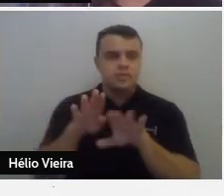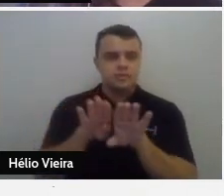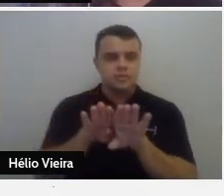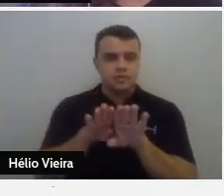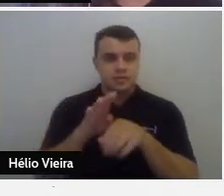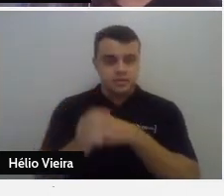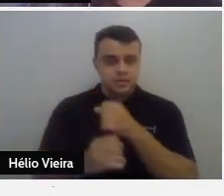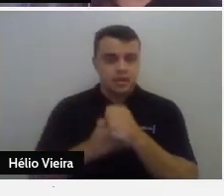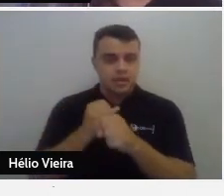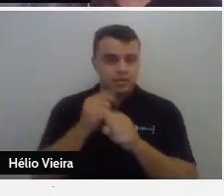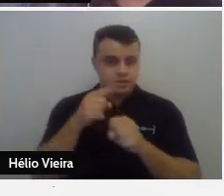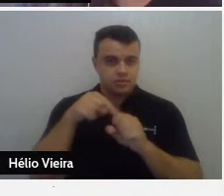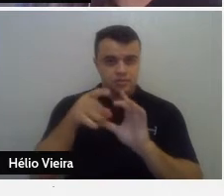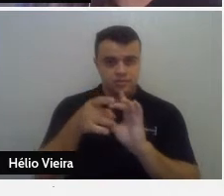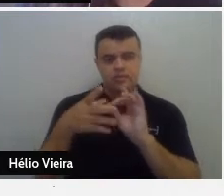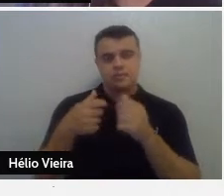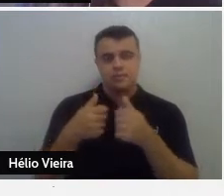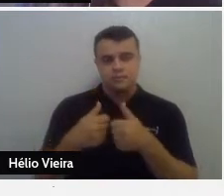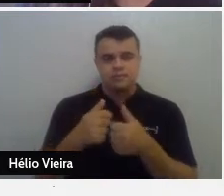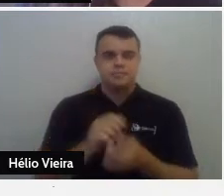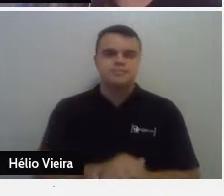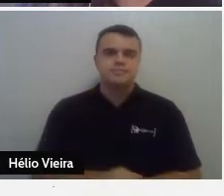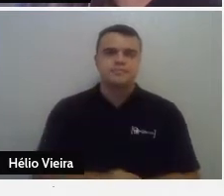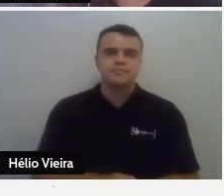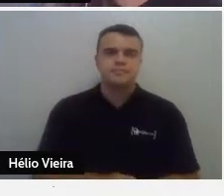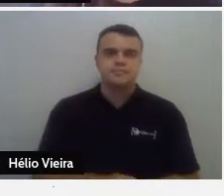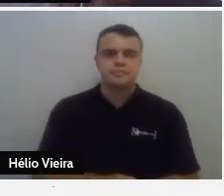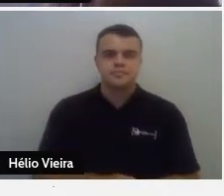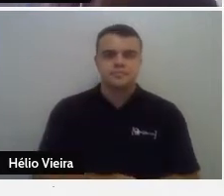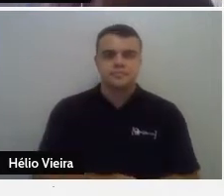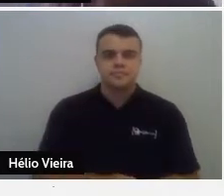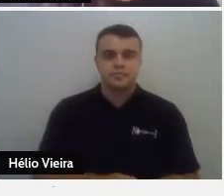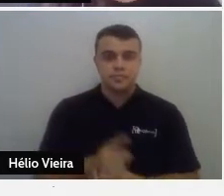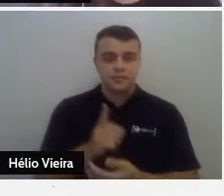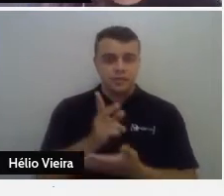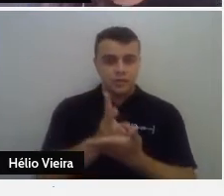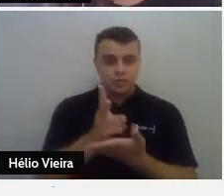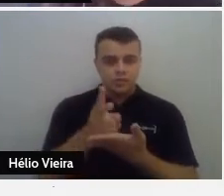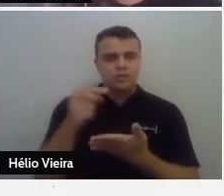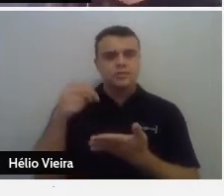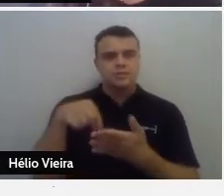sites disponíveis, né? Bom, continuando